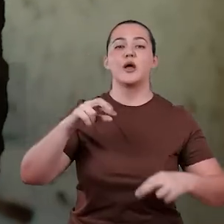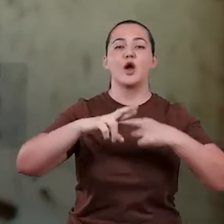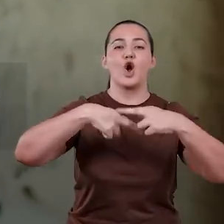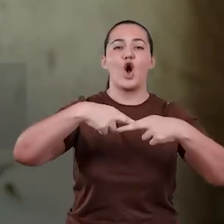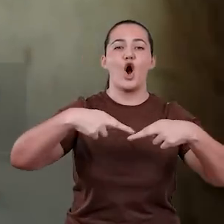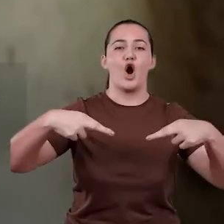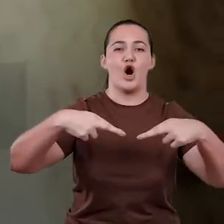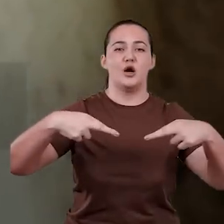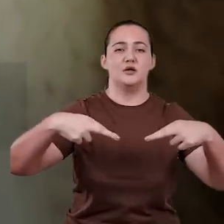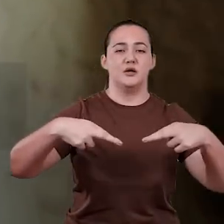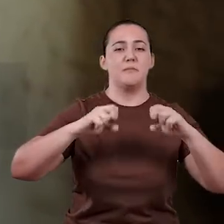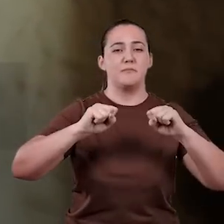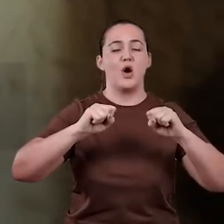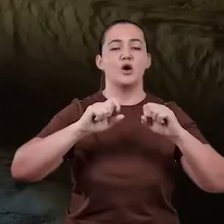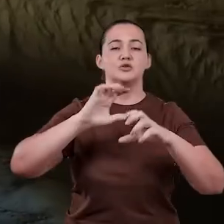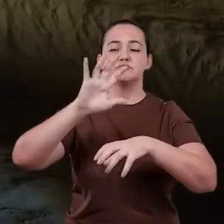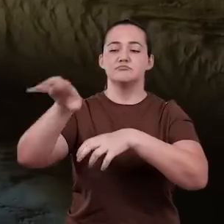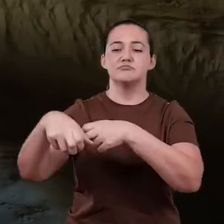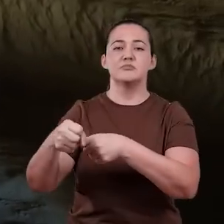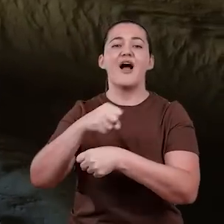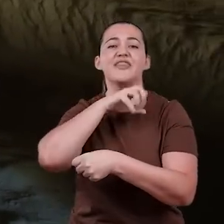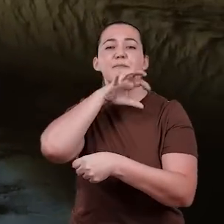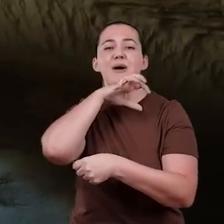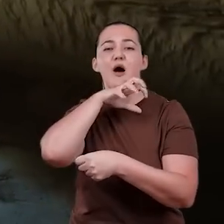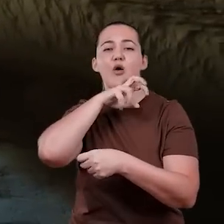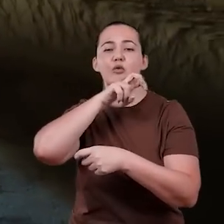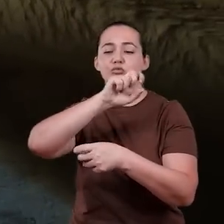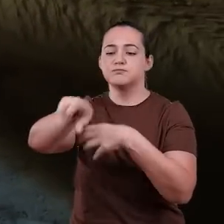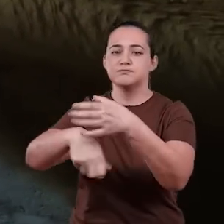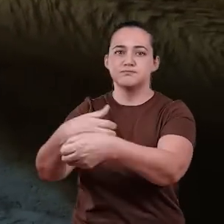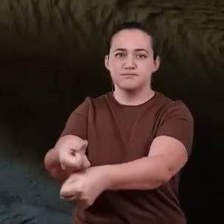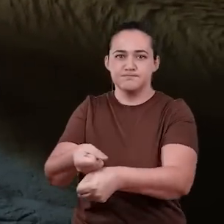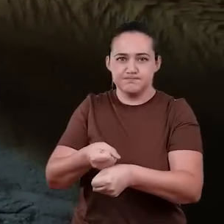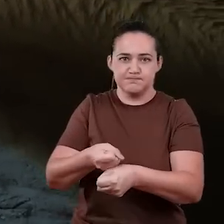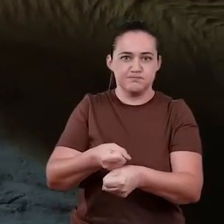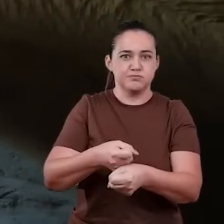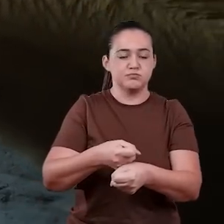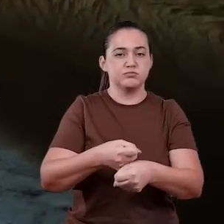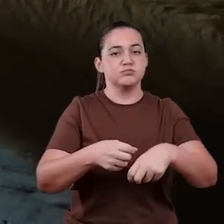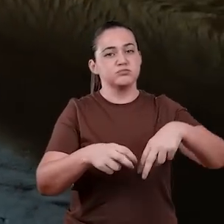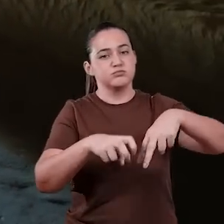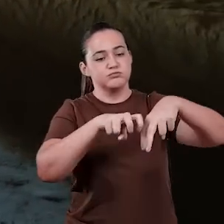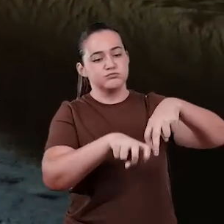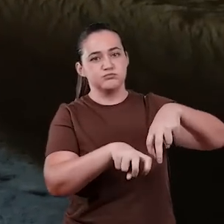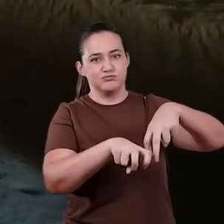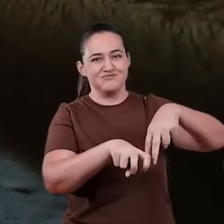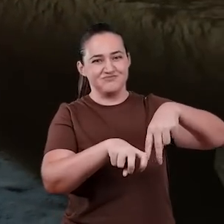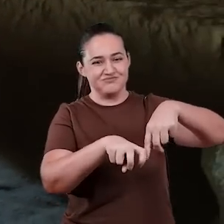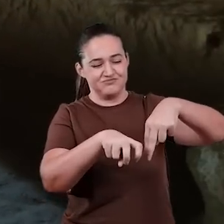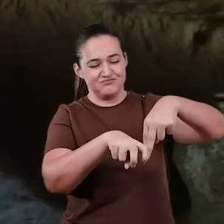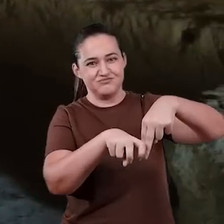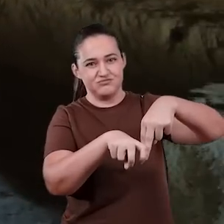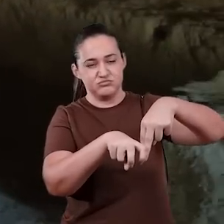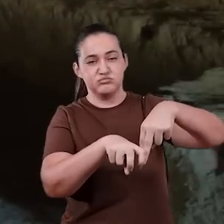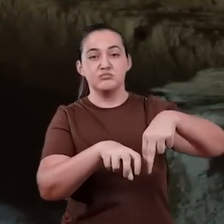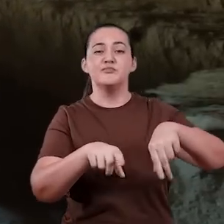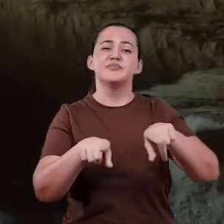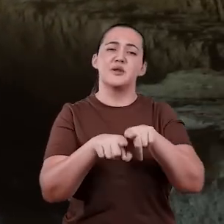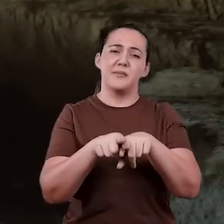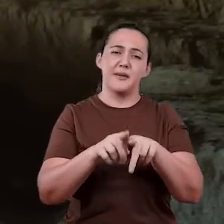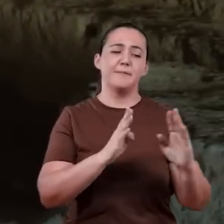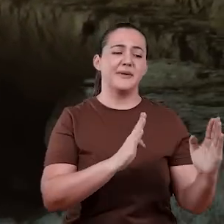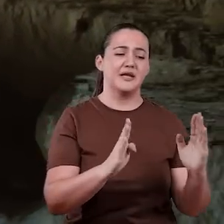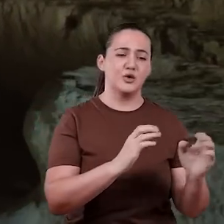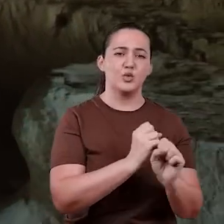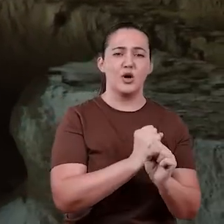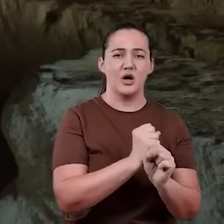podia amarrar algum animal. Porque em determinado período da história, esse refeitório foi usado para outros fins,